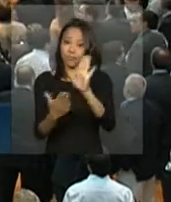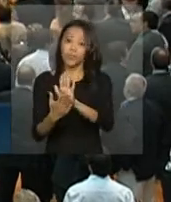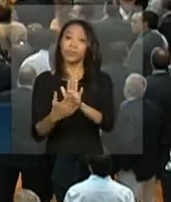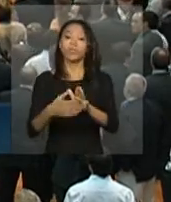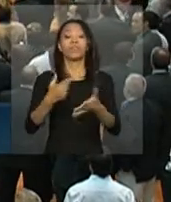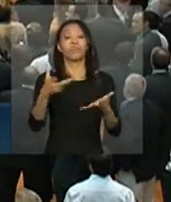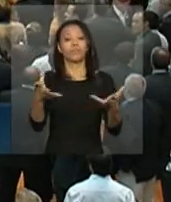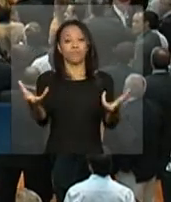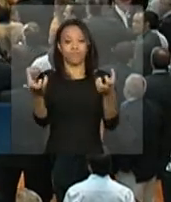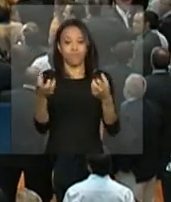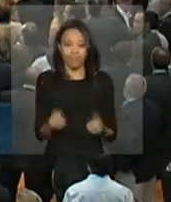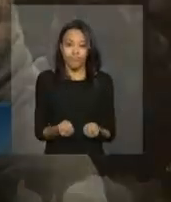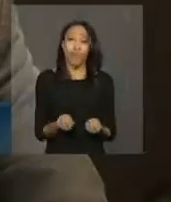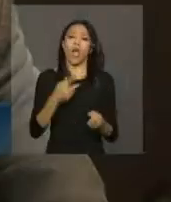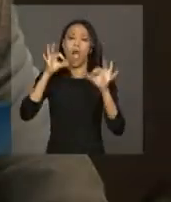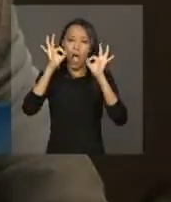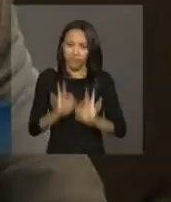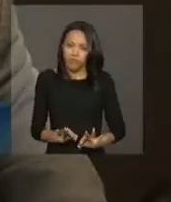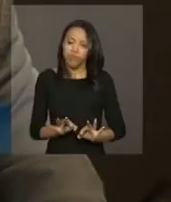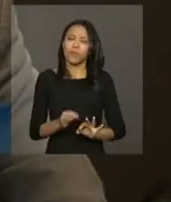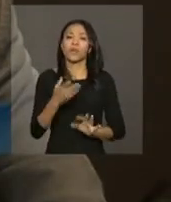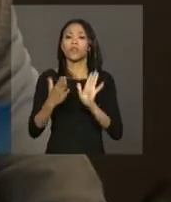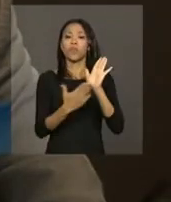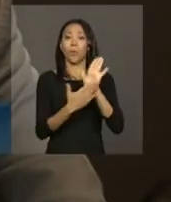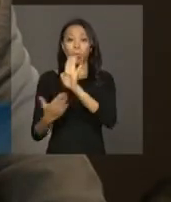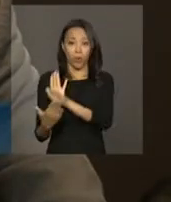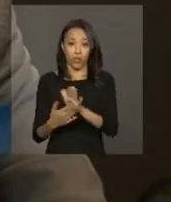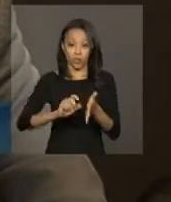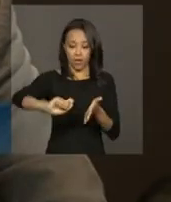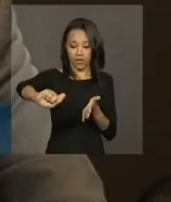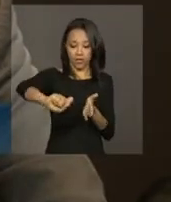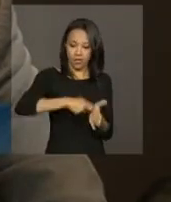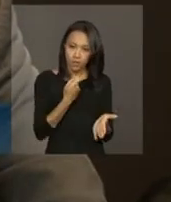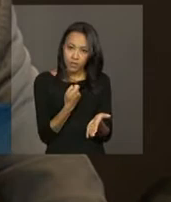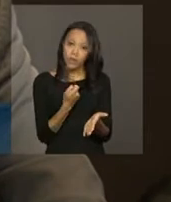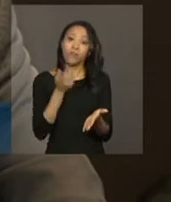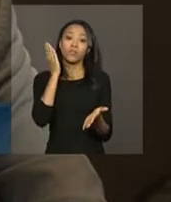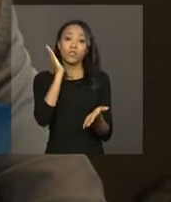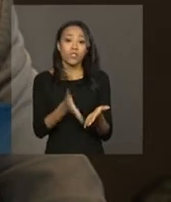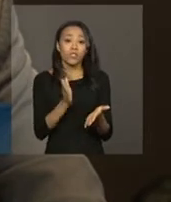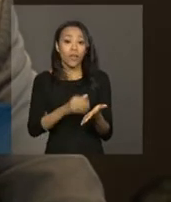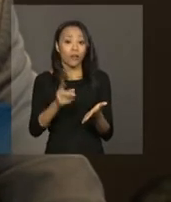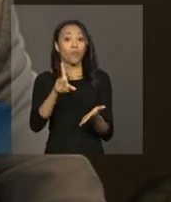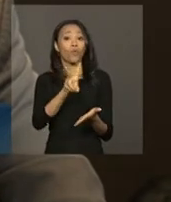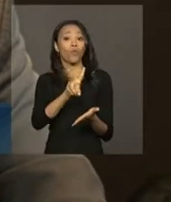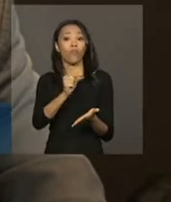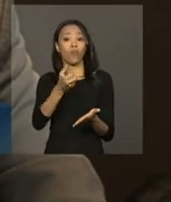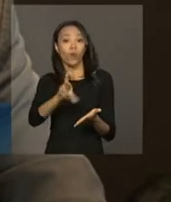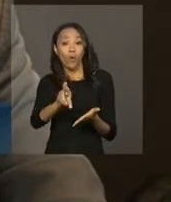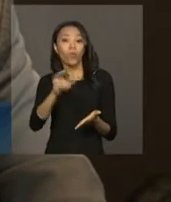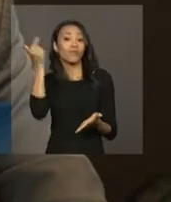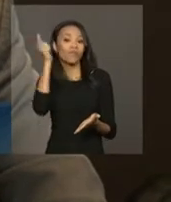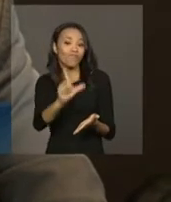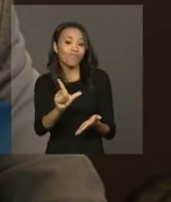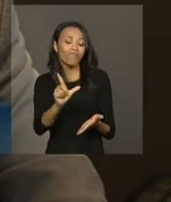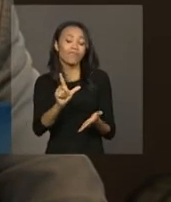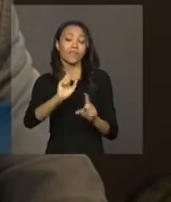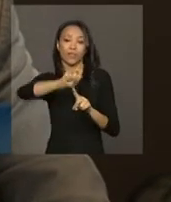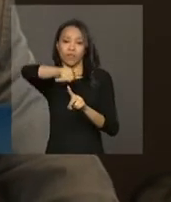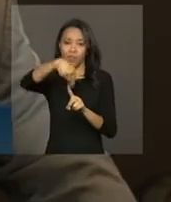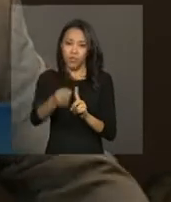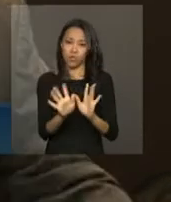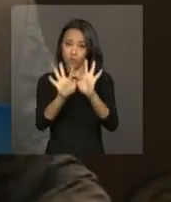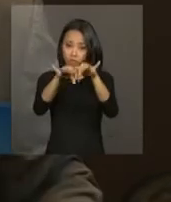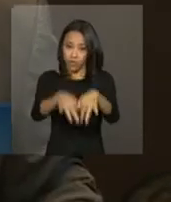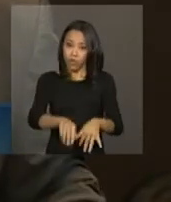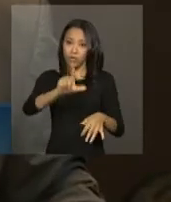proposta mediante a assinatura do termo de ratificação do Lance contendo o lance vencedor após o encerramento do